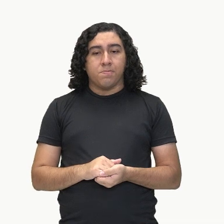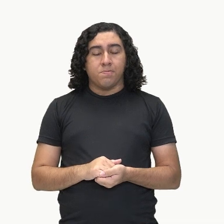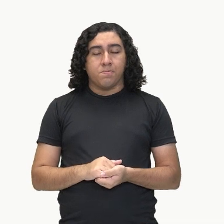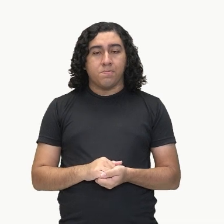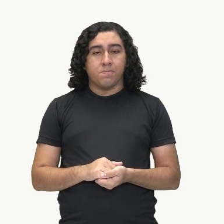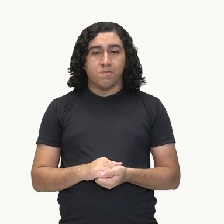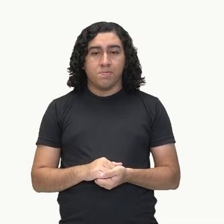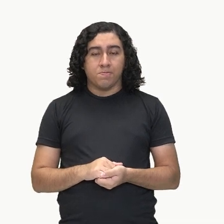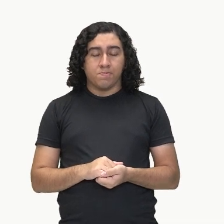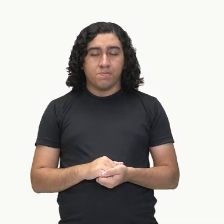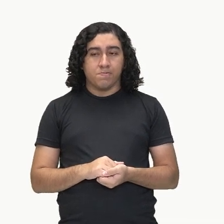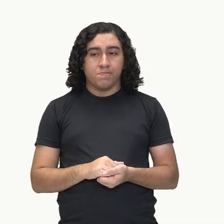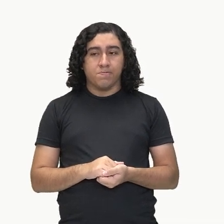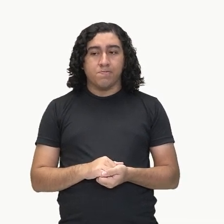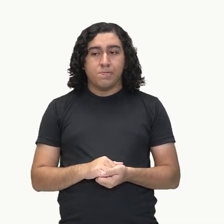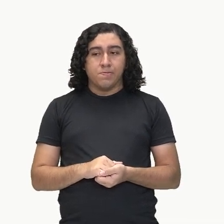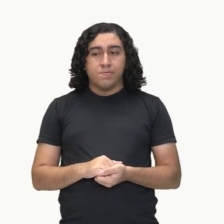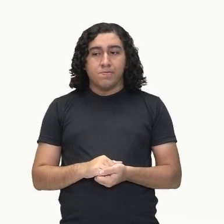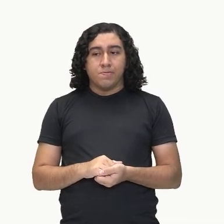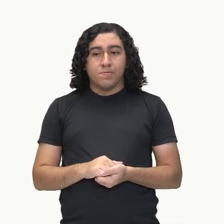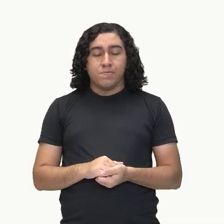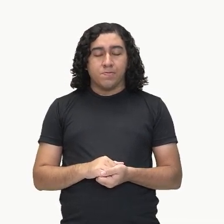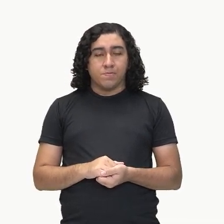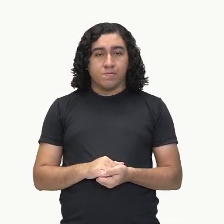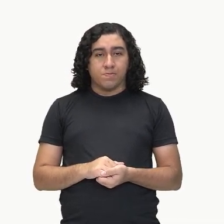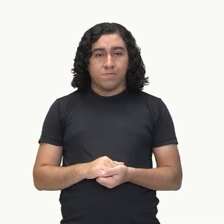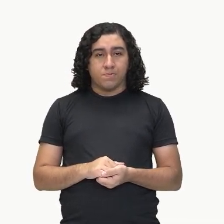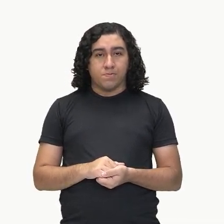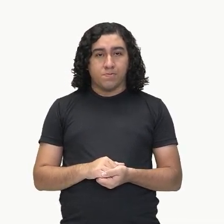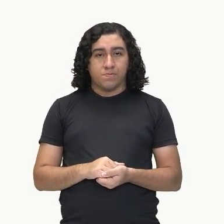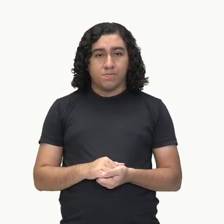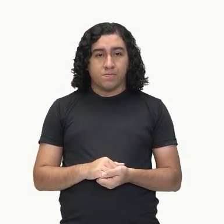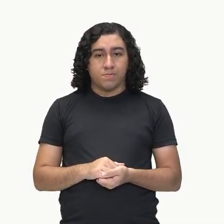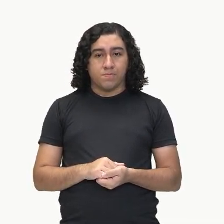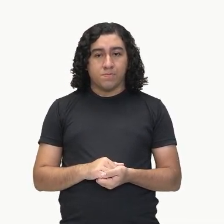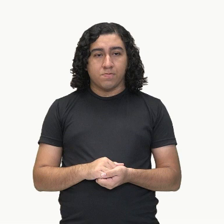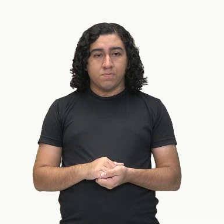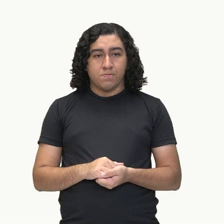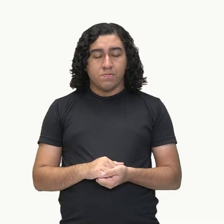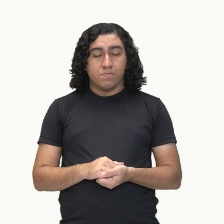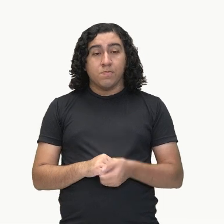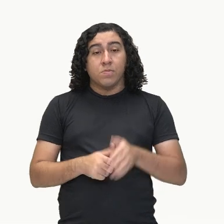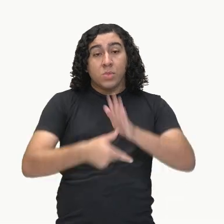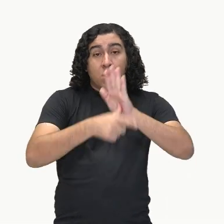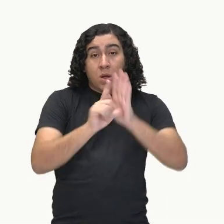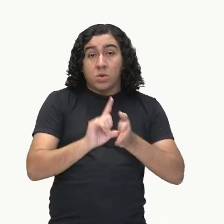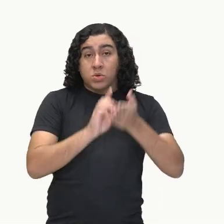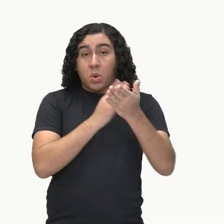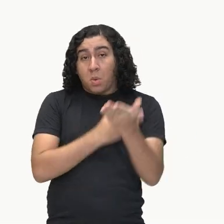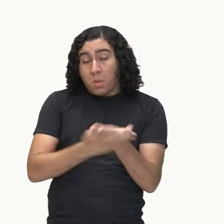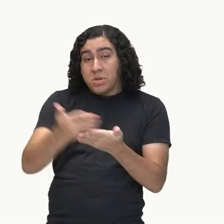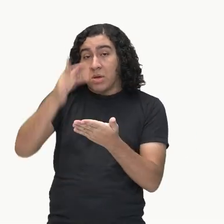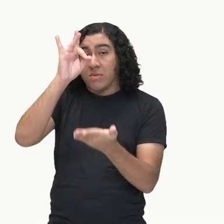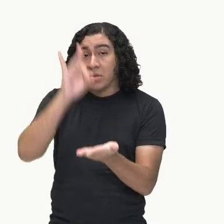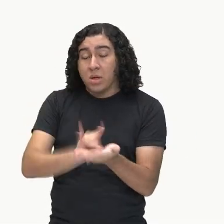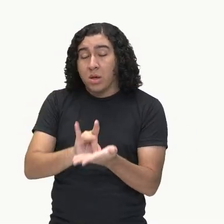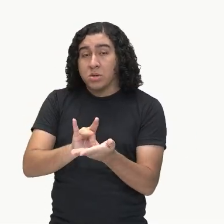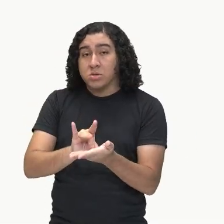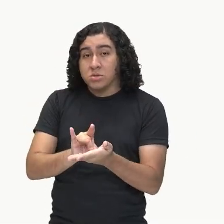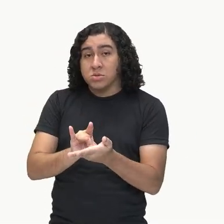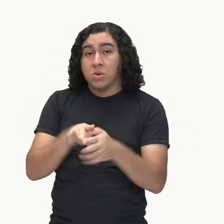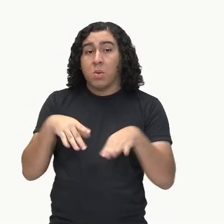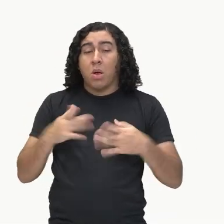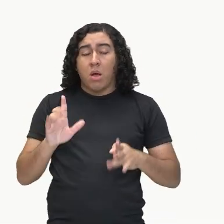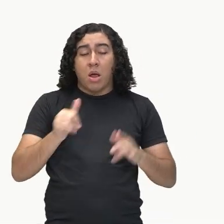Antes de nós irmos aí localizar quais são os termos não semelhantes, vamos liberar logo os parênteses?